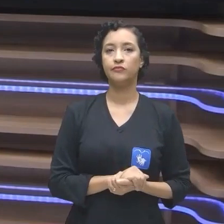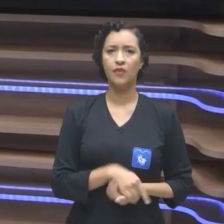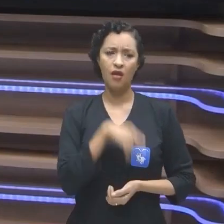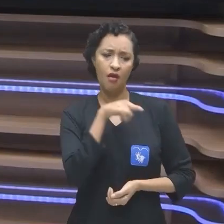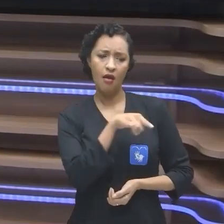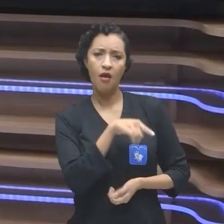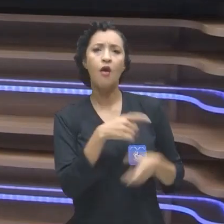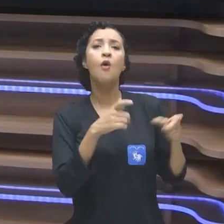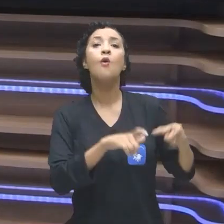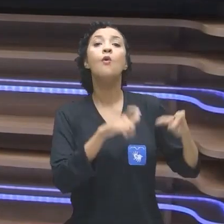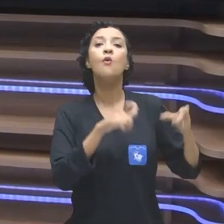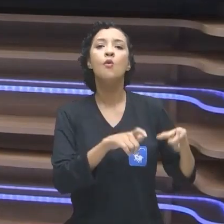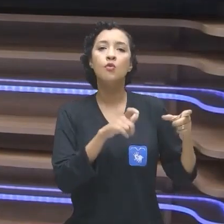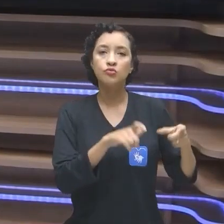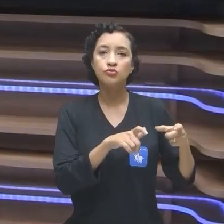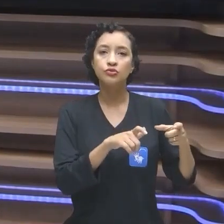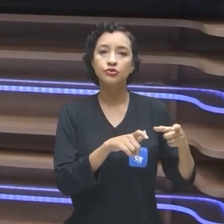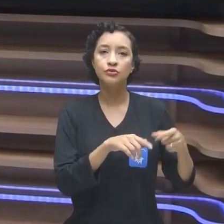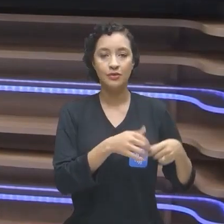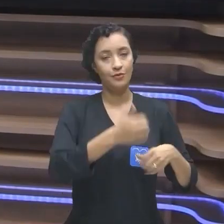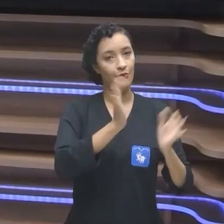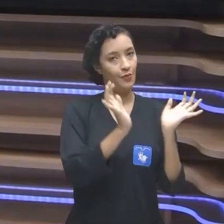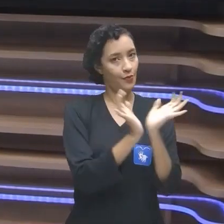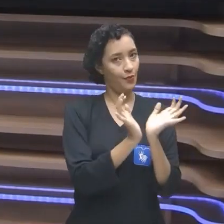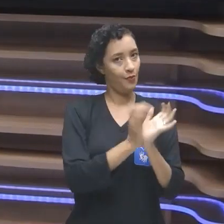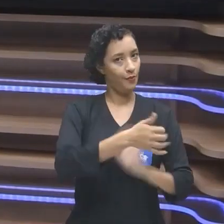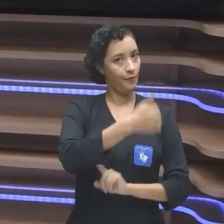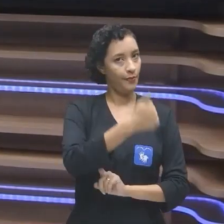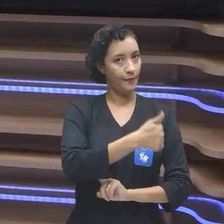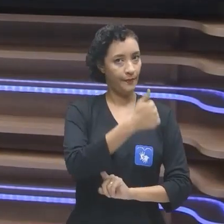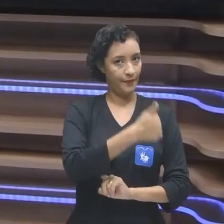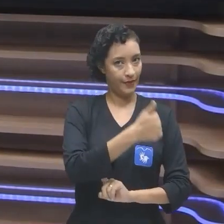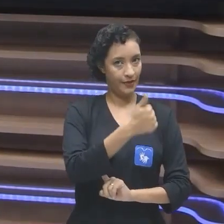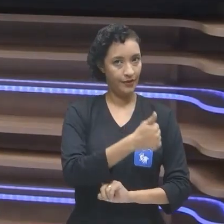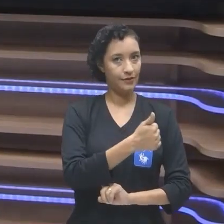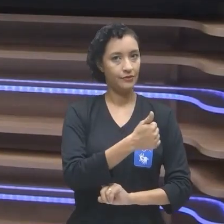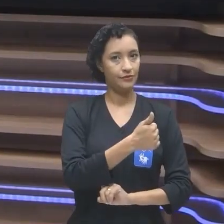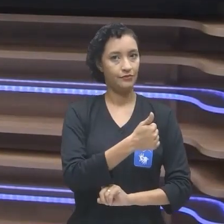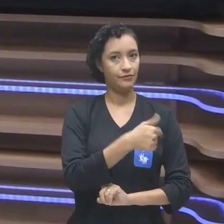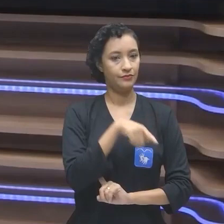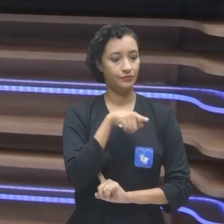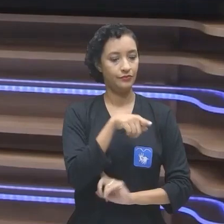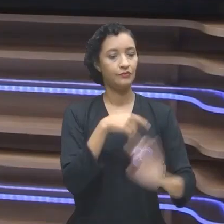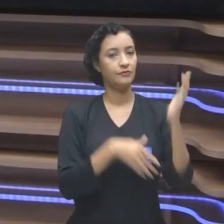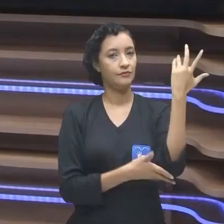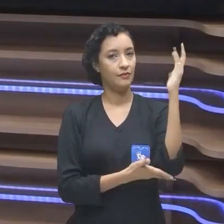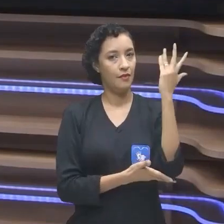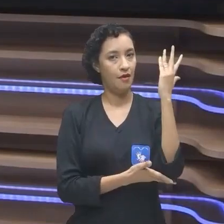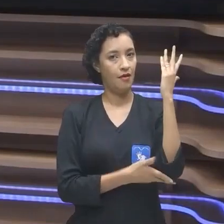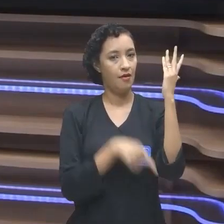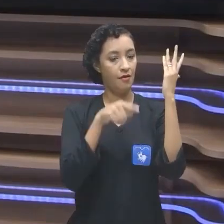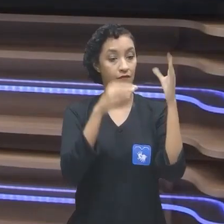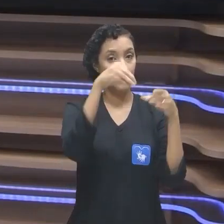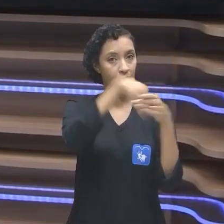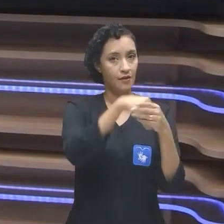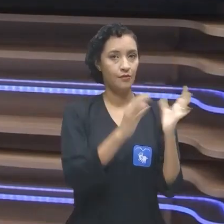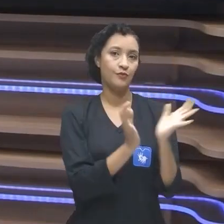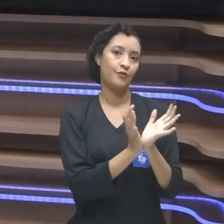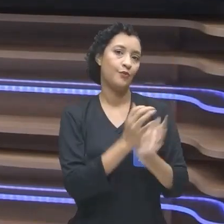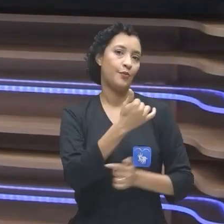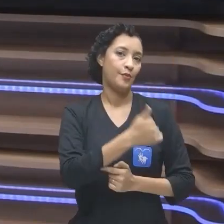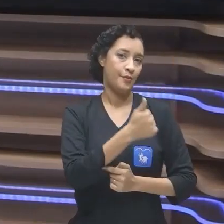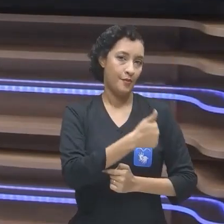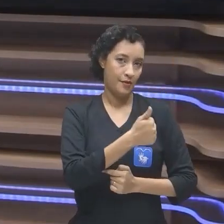onde? No meu setor primário. Ela é a minha matéria-prima que eu vou utilizar para fazer os demais